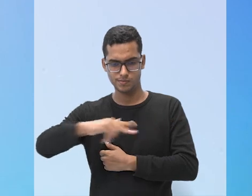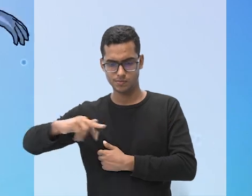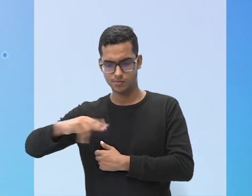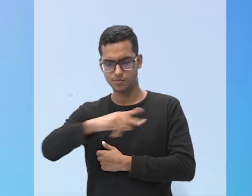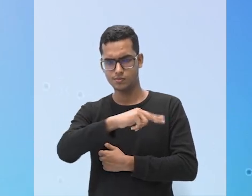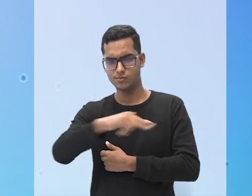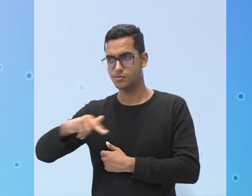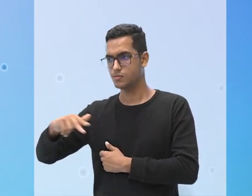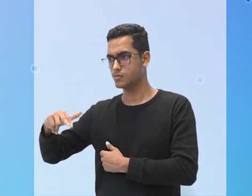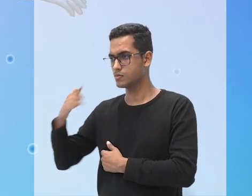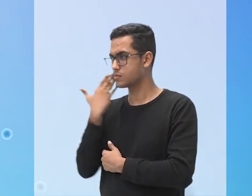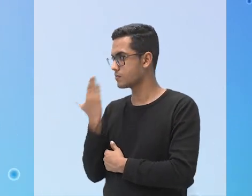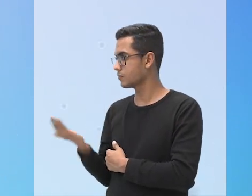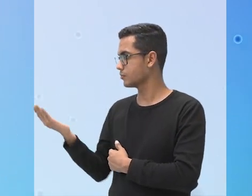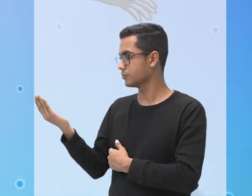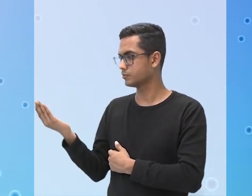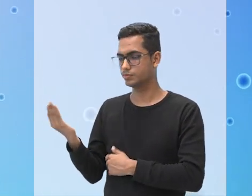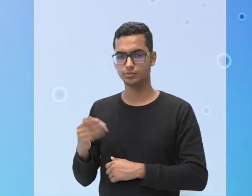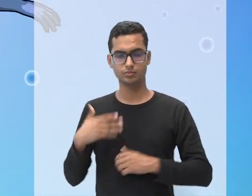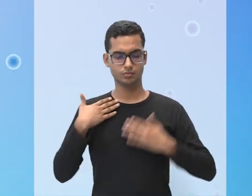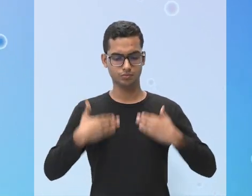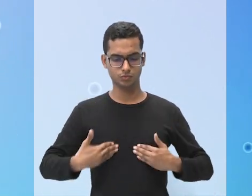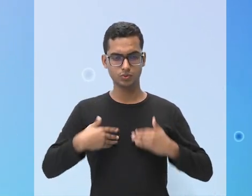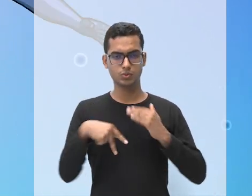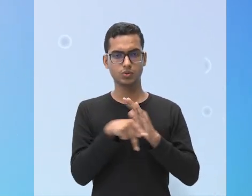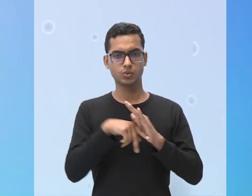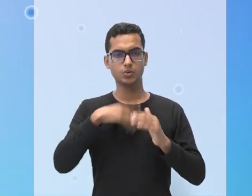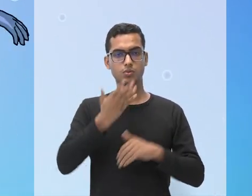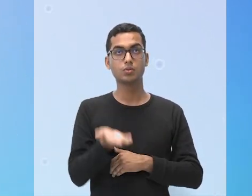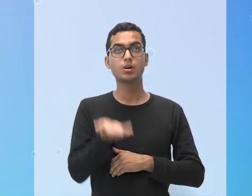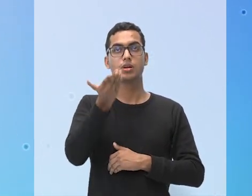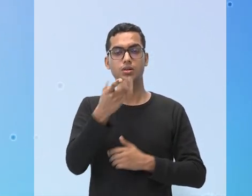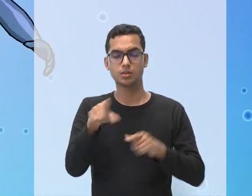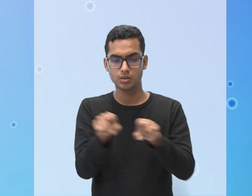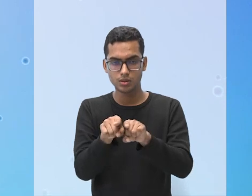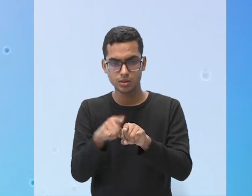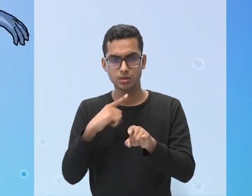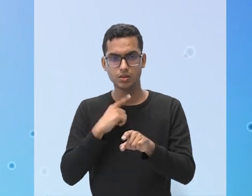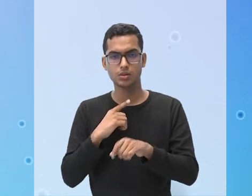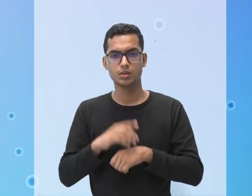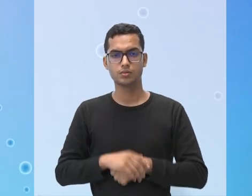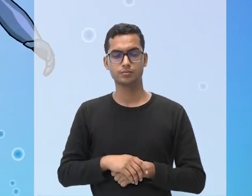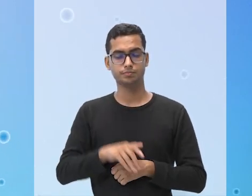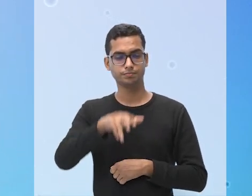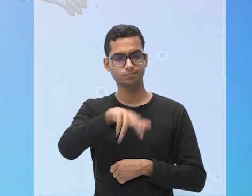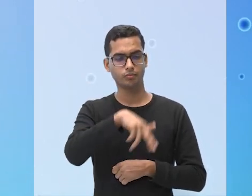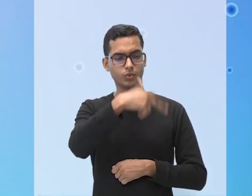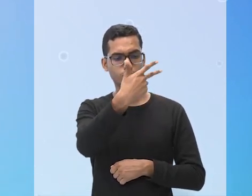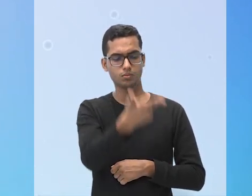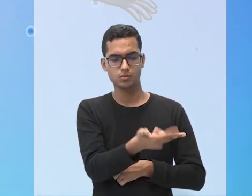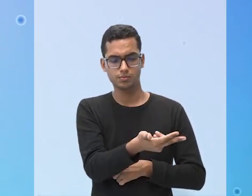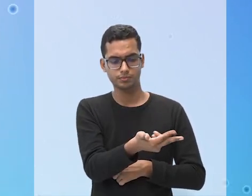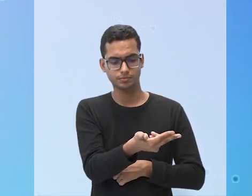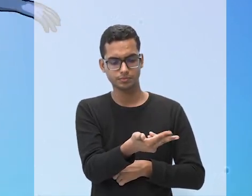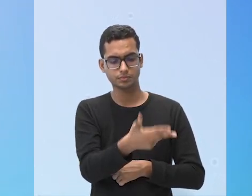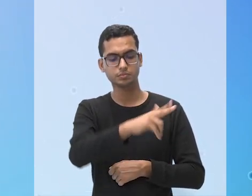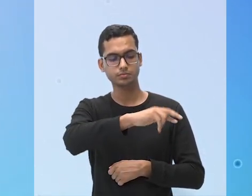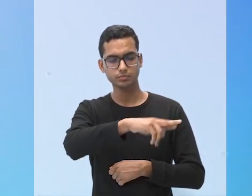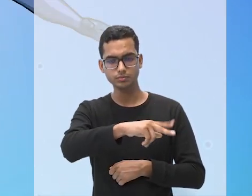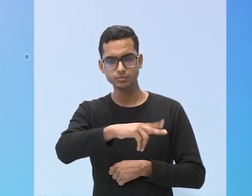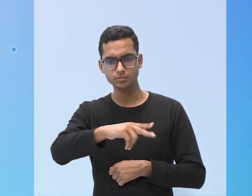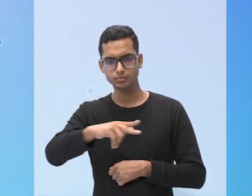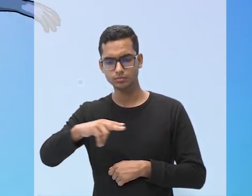nado costas é similar ao crawl, sendo praticamente uma inversão deste. O atleta posiciona-se em